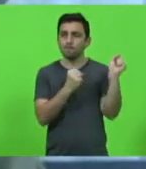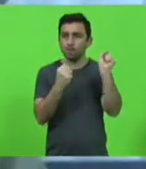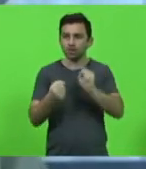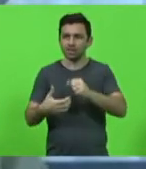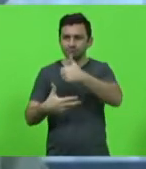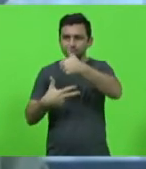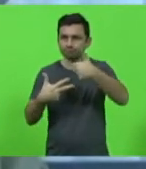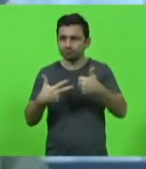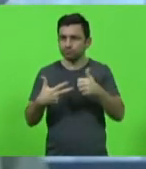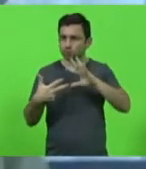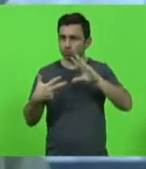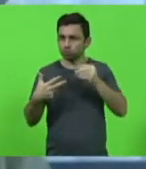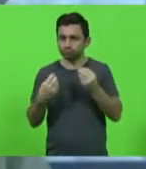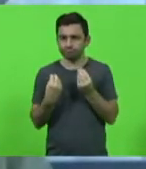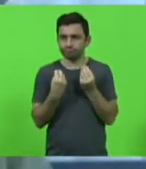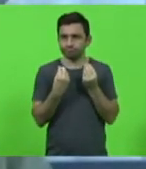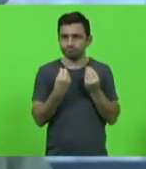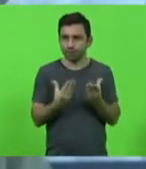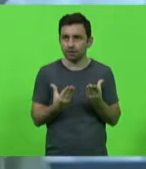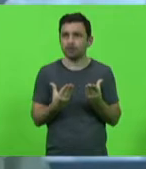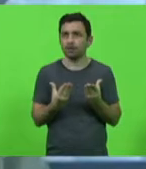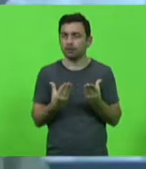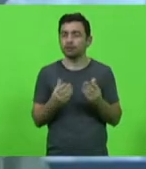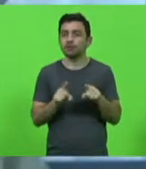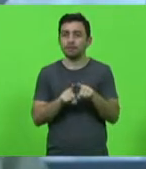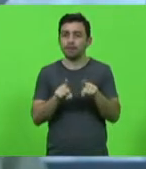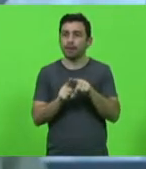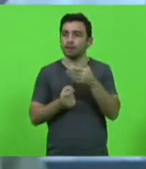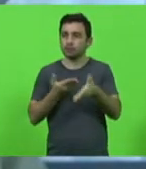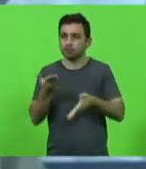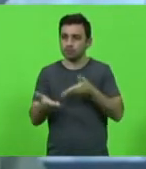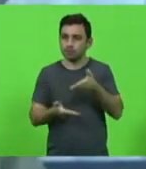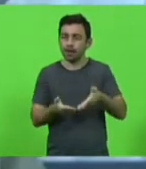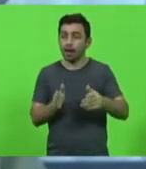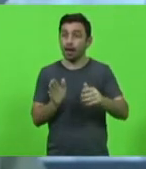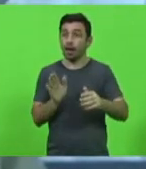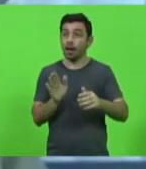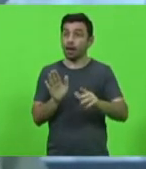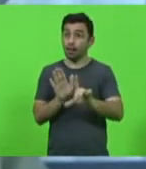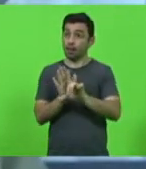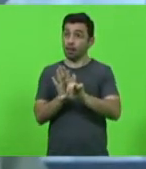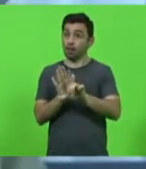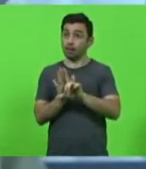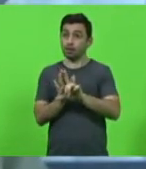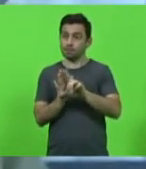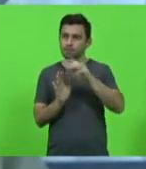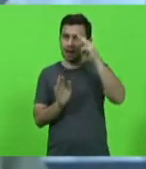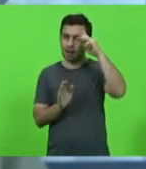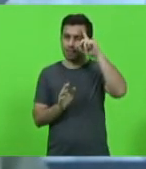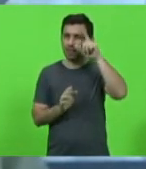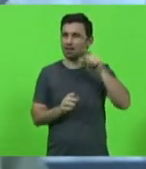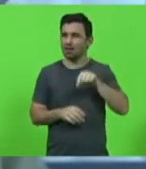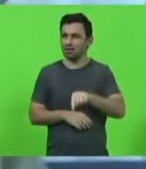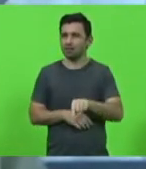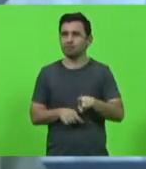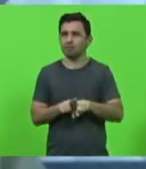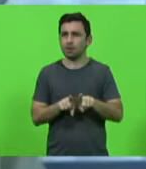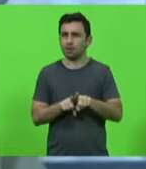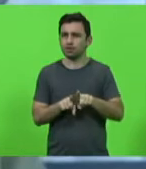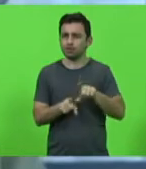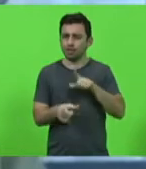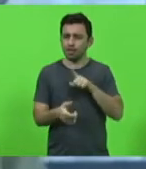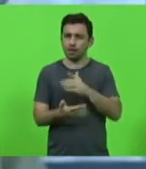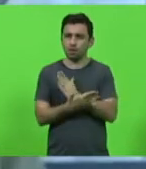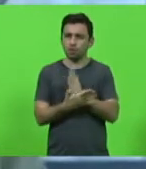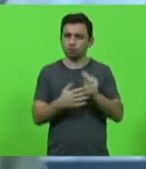como também a rede de atendimento à Lei Maria da Penha, que é composta de vários equipamentos. Algumas regiões